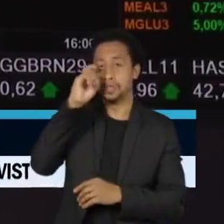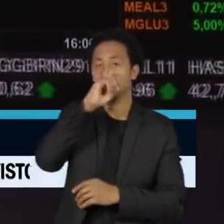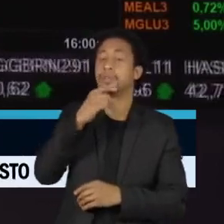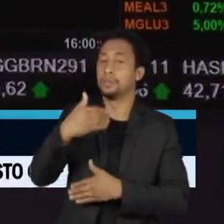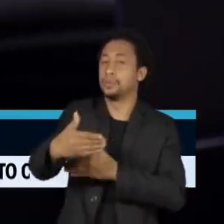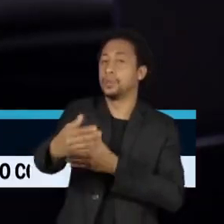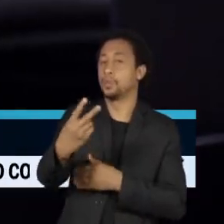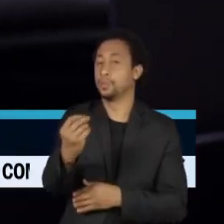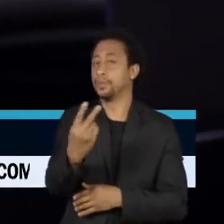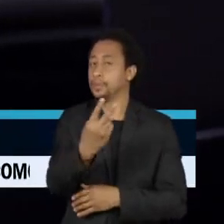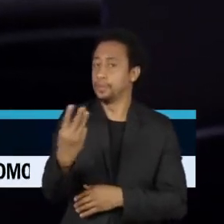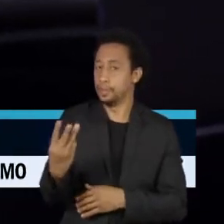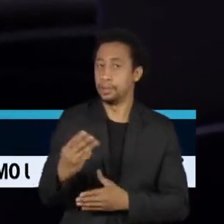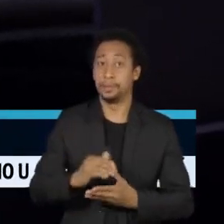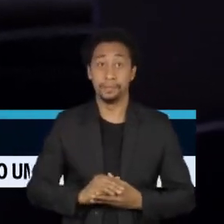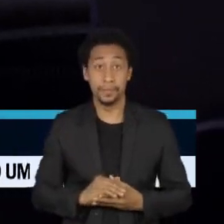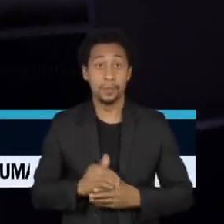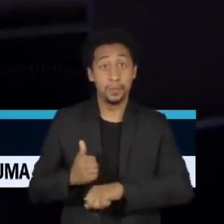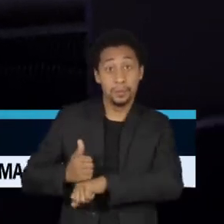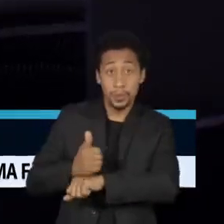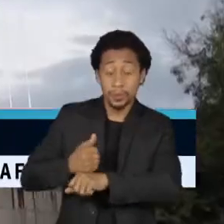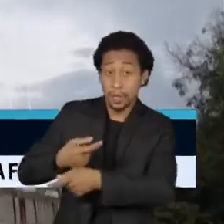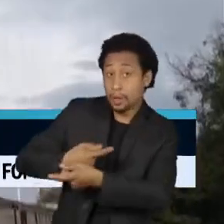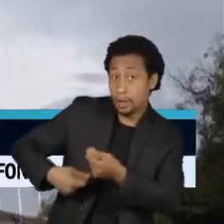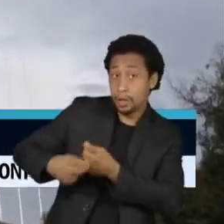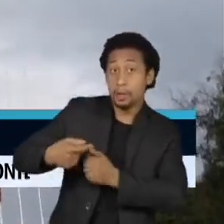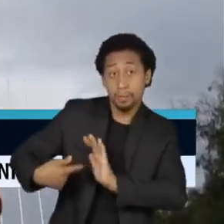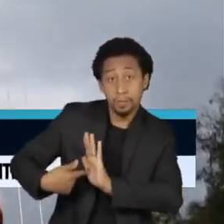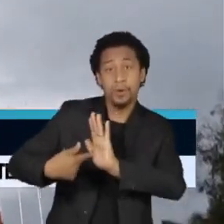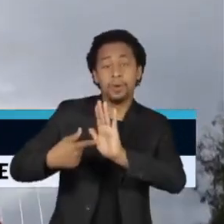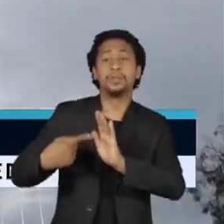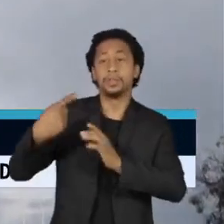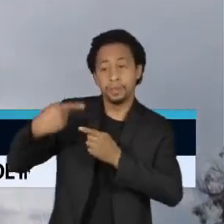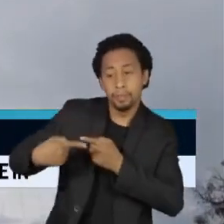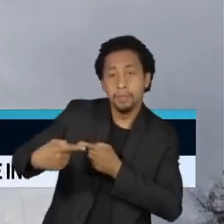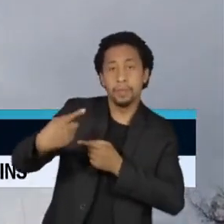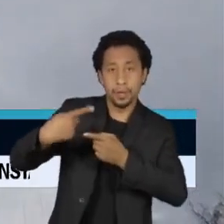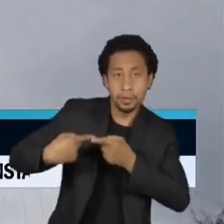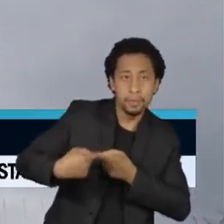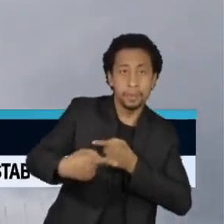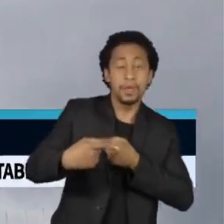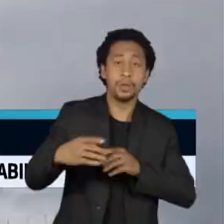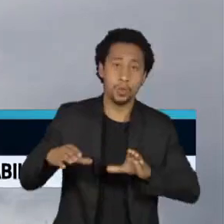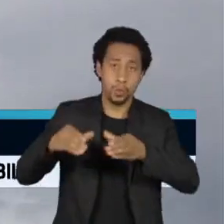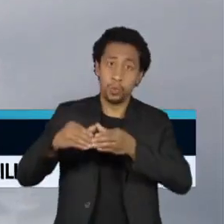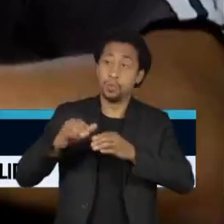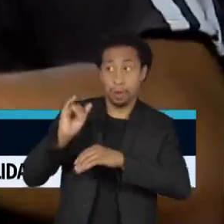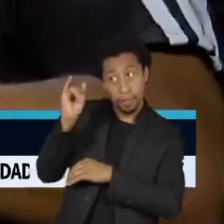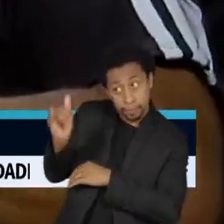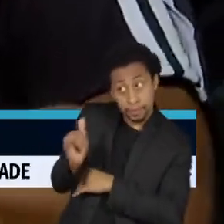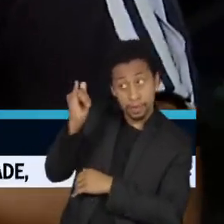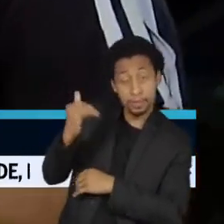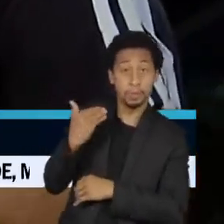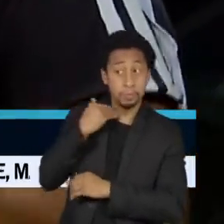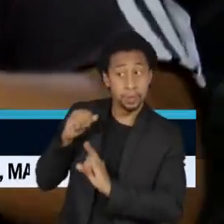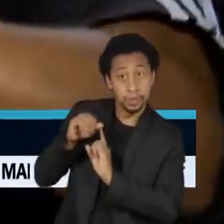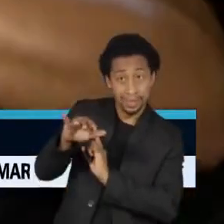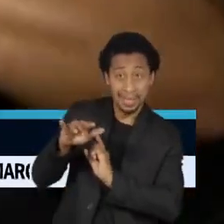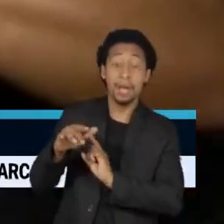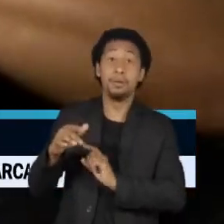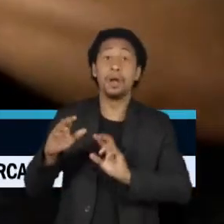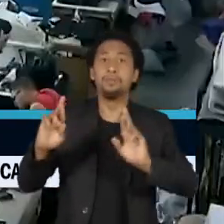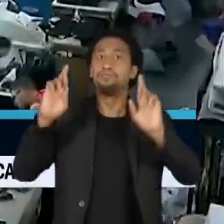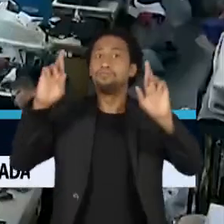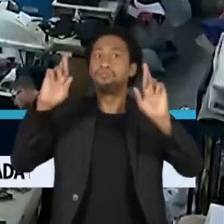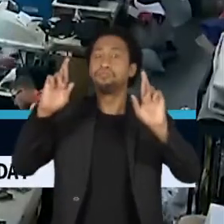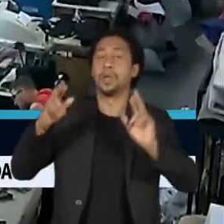As previsões dos analistas do mercado, ouvidos semanalmente pelo Banco Central, vêm elevando as estimativas de crescimento do Brasil para o ano